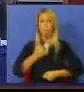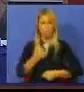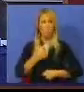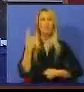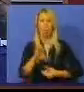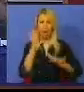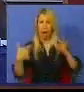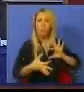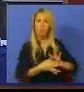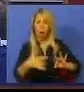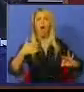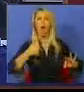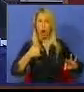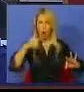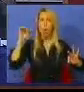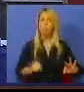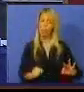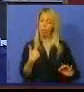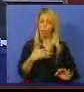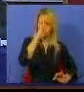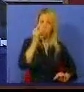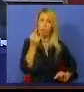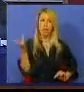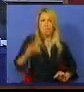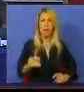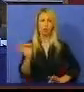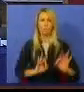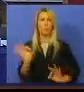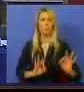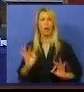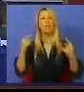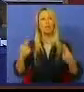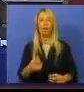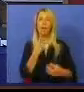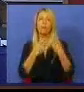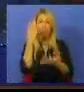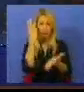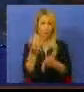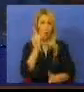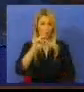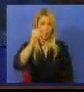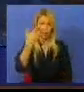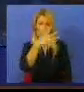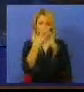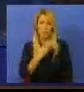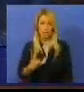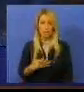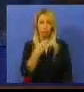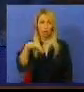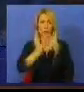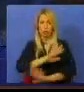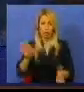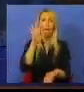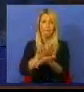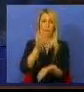a ver, eu estarei um pouco mais preparado. Pergunta, Sr. Ministro, até o dia 31 de dezembro de 2008 está publicada a regulamentação da